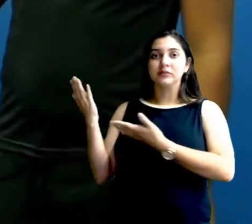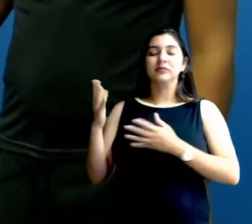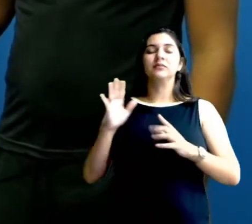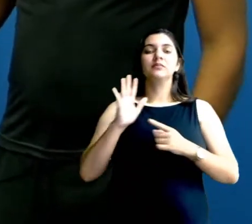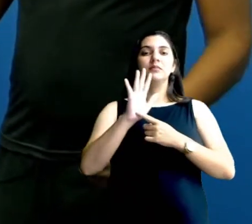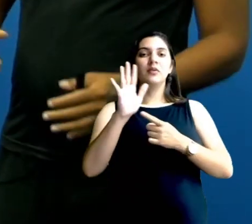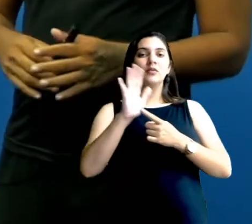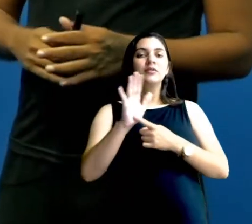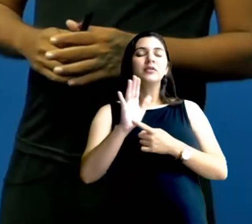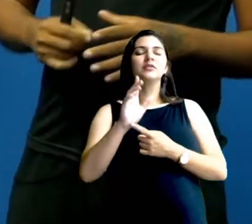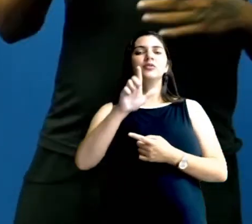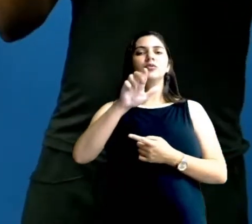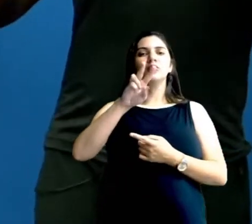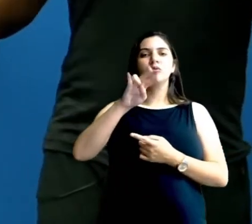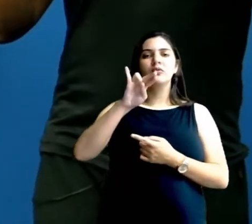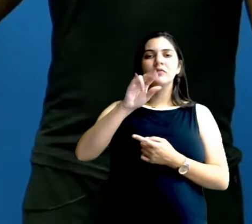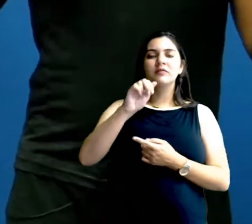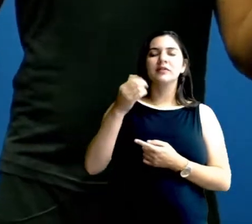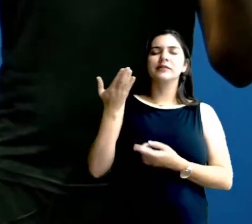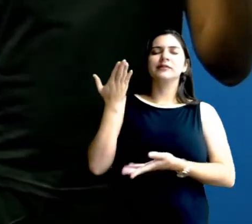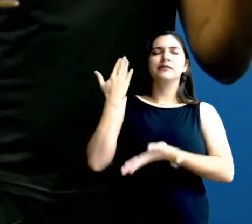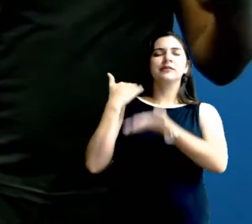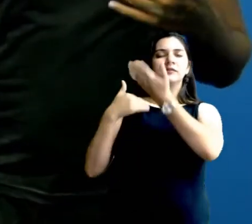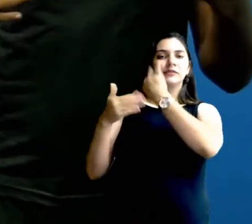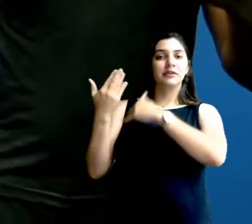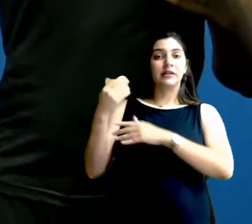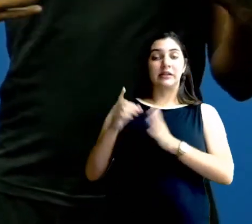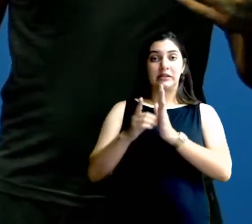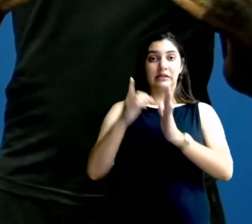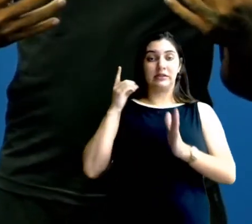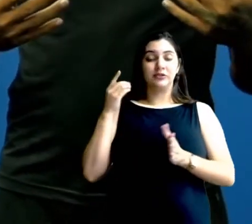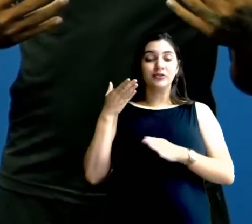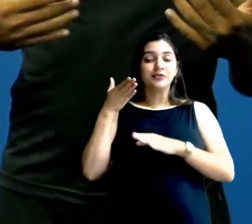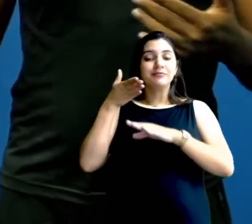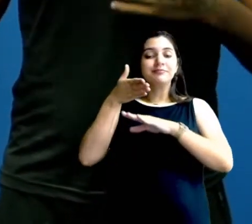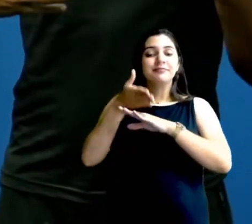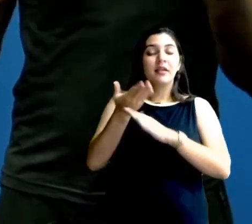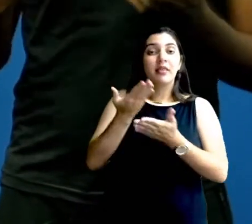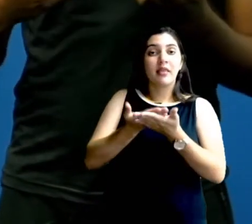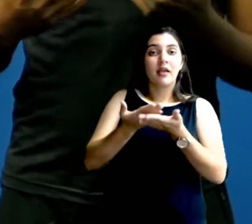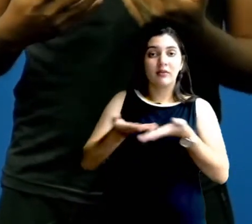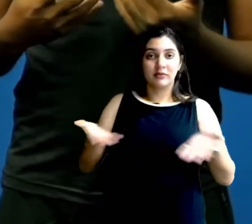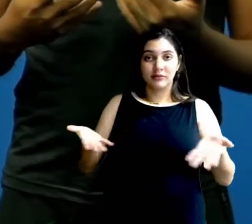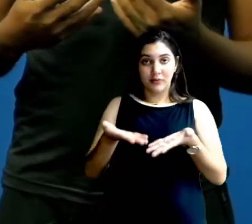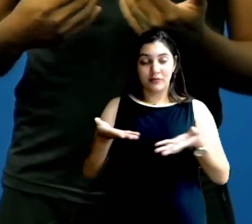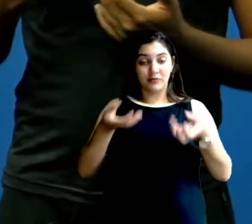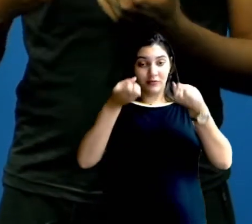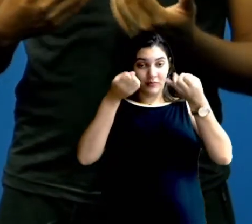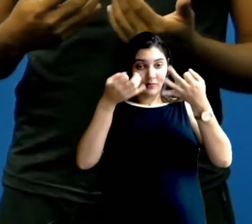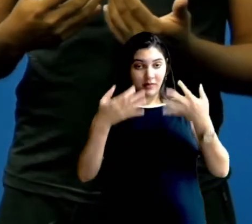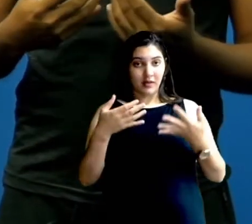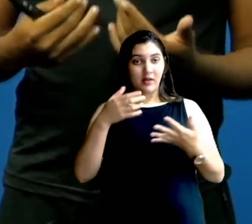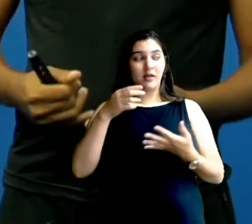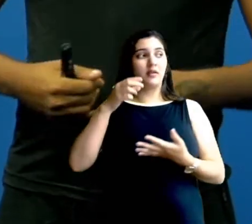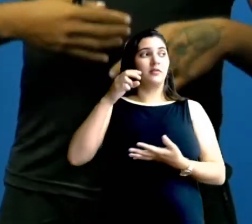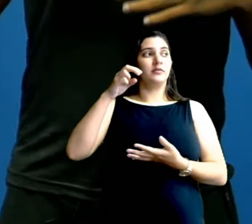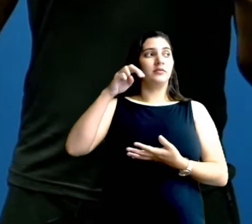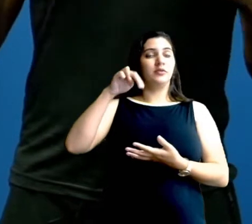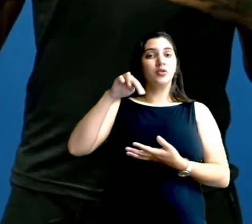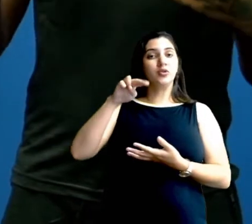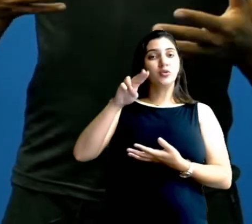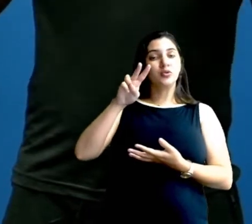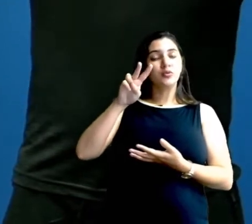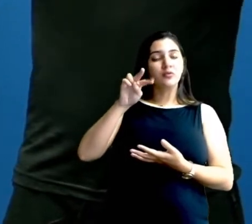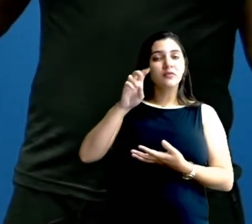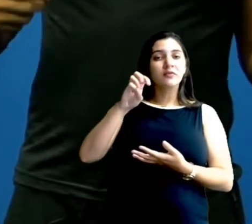da Núbia antiga certo mas antes gente entrar nessa aula de hoje ele falar mais sobre a Núbia é o Reino de Kush